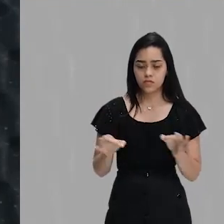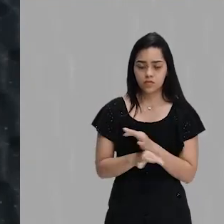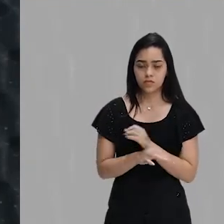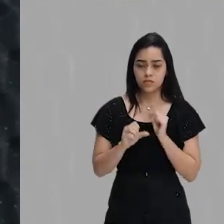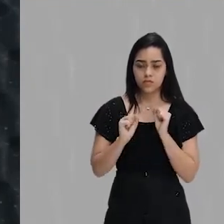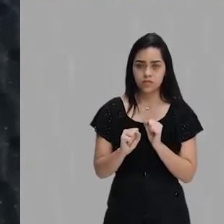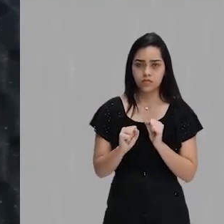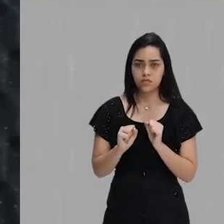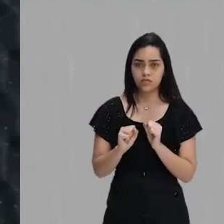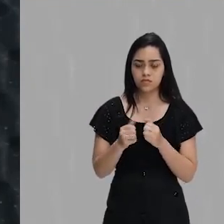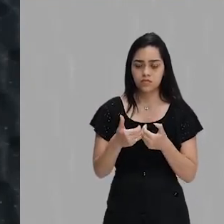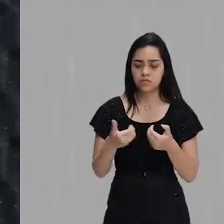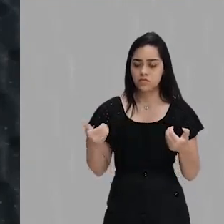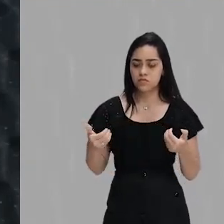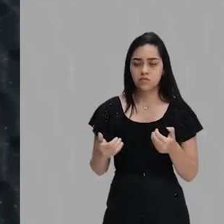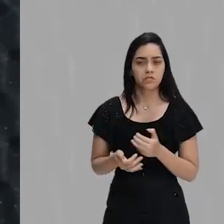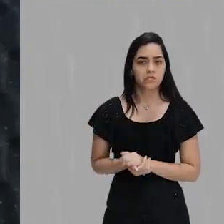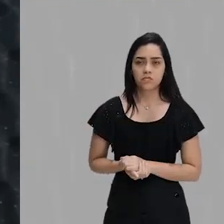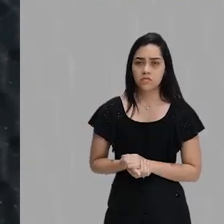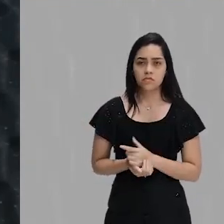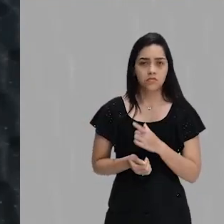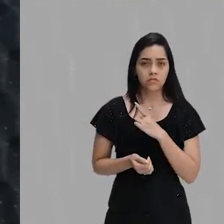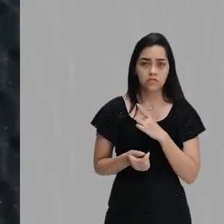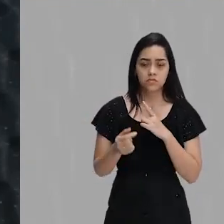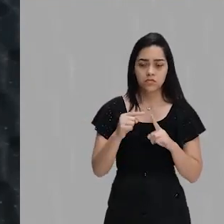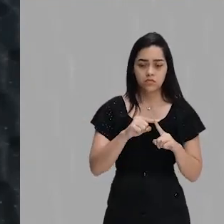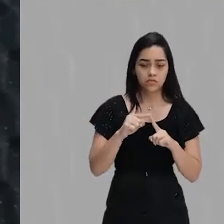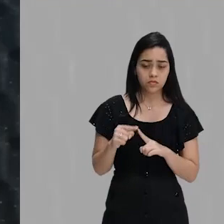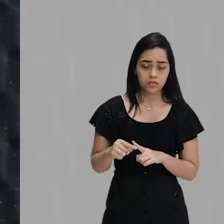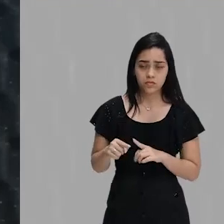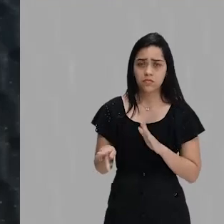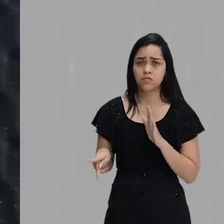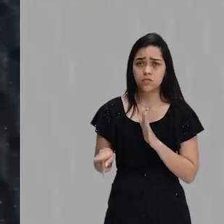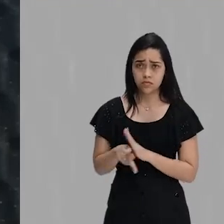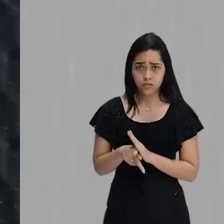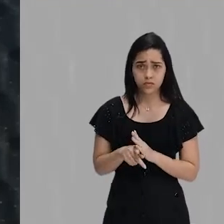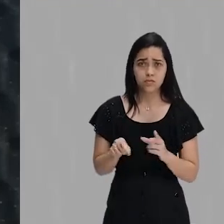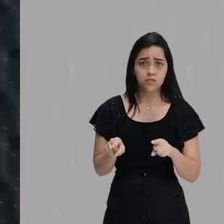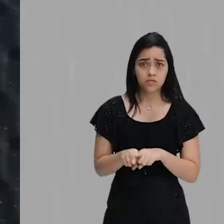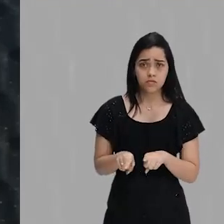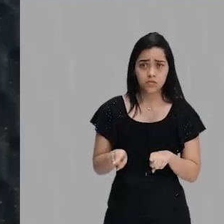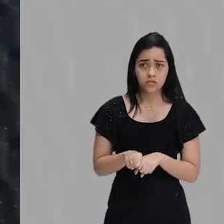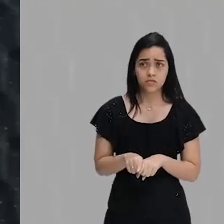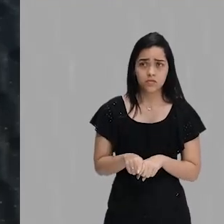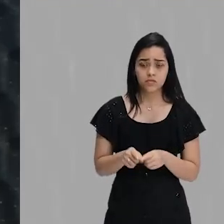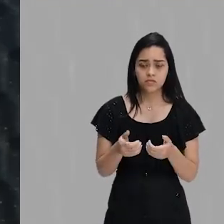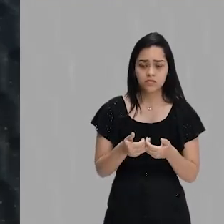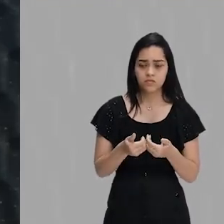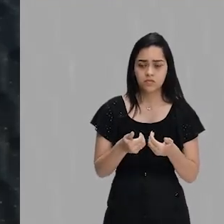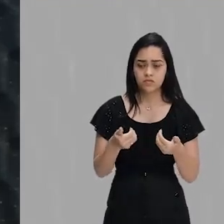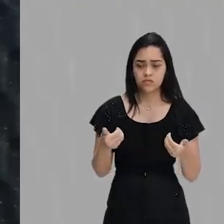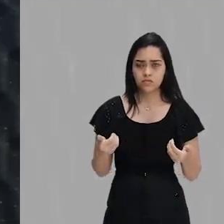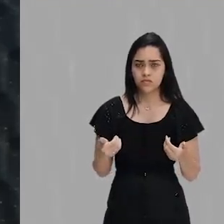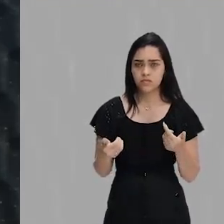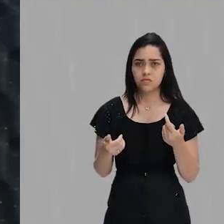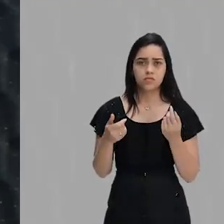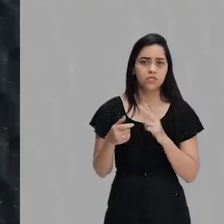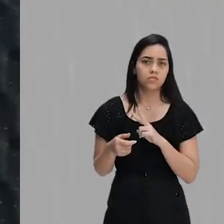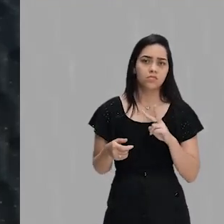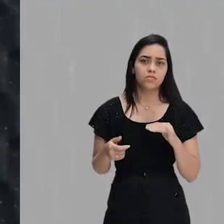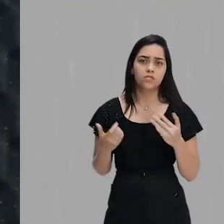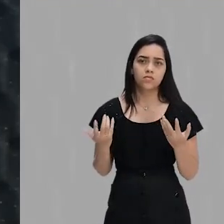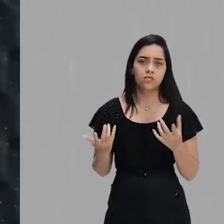se dividir. Quando eu tenho um tipo de célula que é muito especializada, que não fica se dividindo, ela não vai